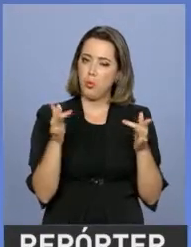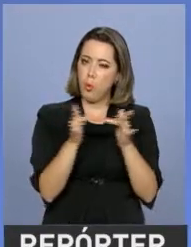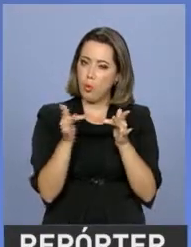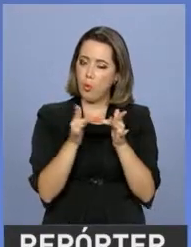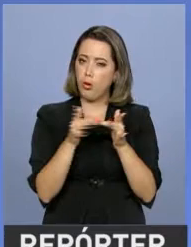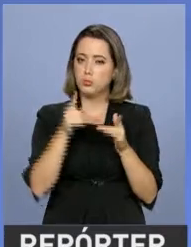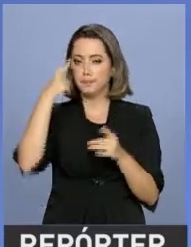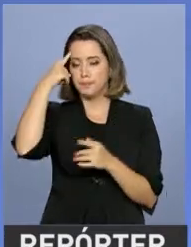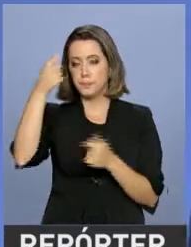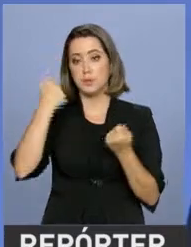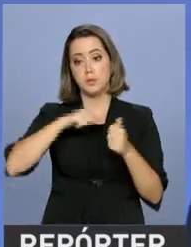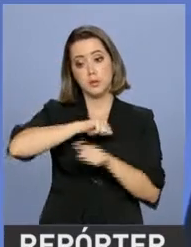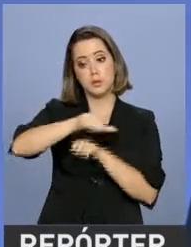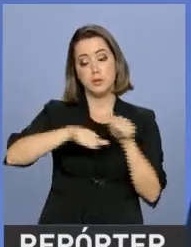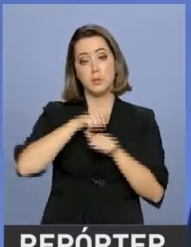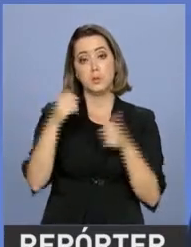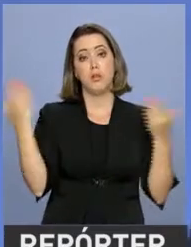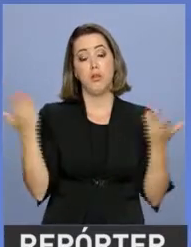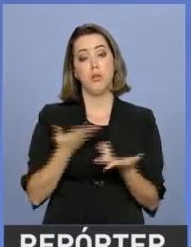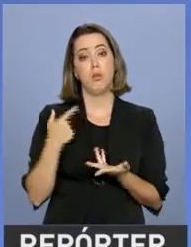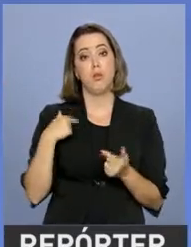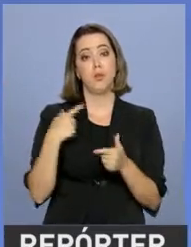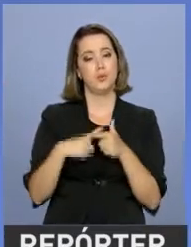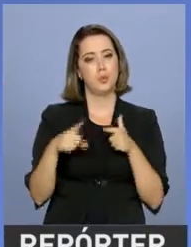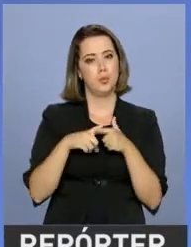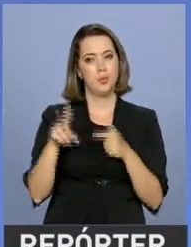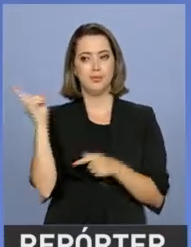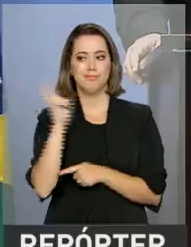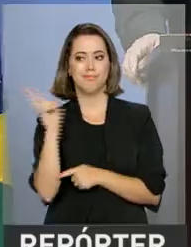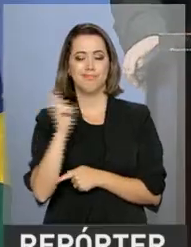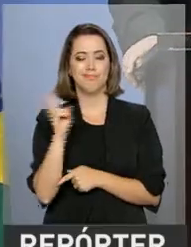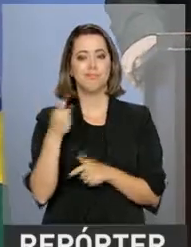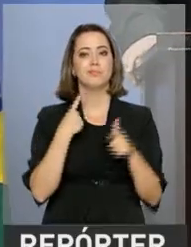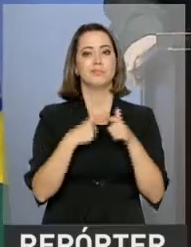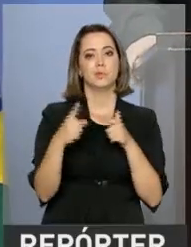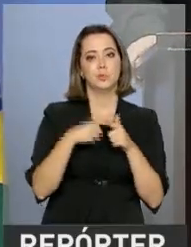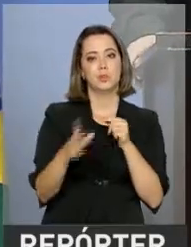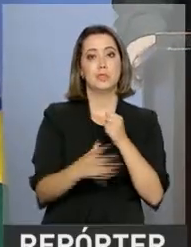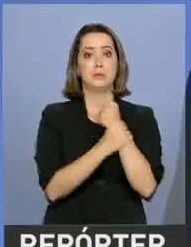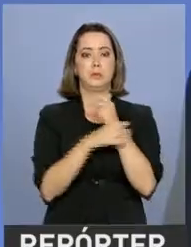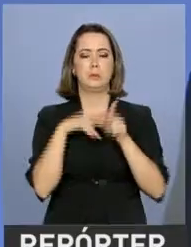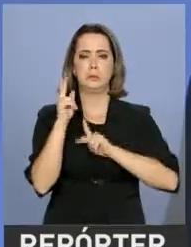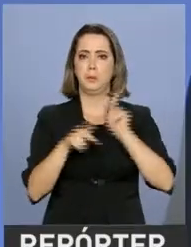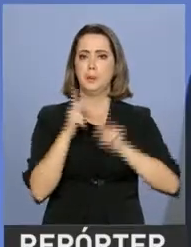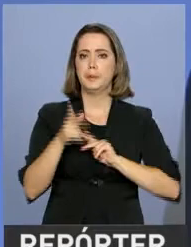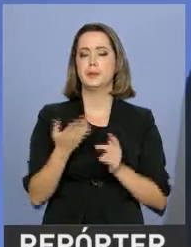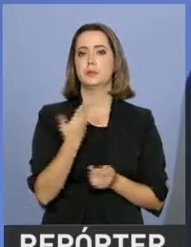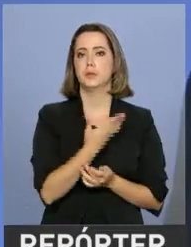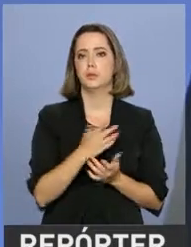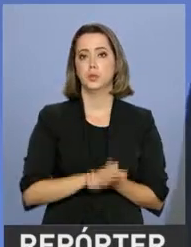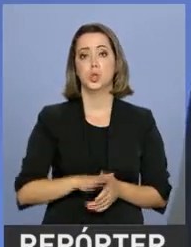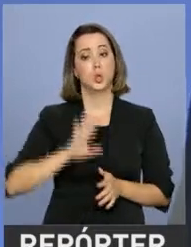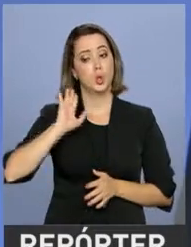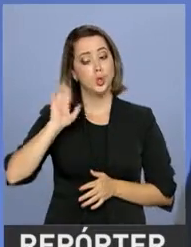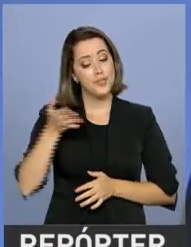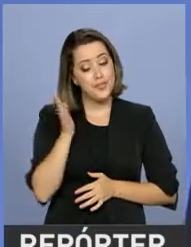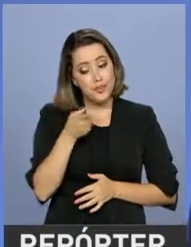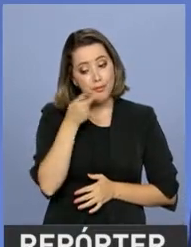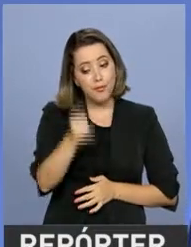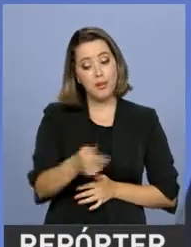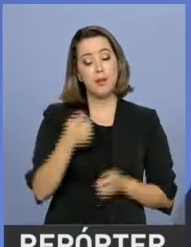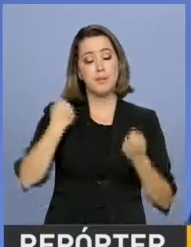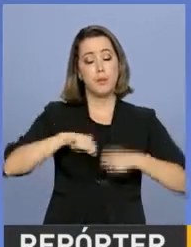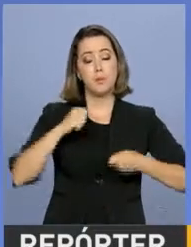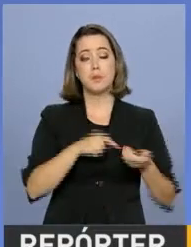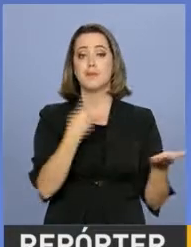preciso reverter de forma rápida abr ansa a situação da venezuela que está comprometendo a segurança da população e insistimos na província da confirmação